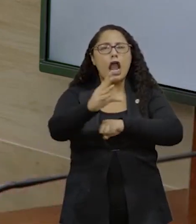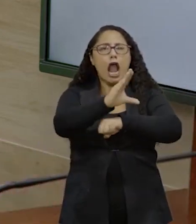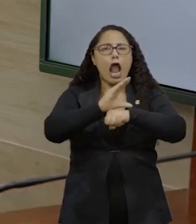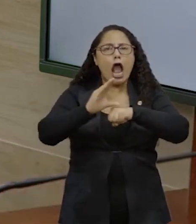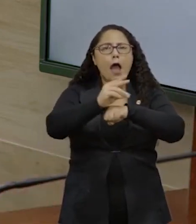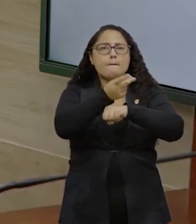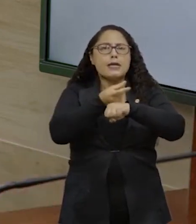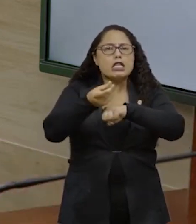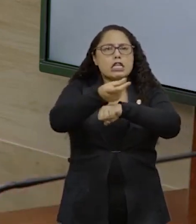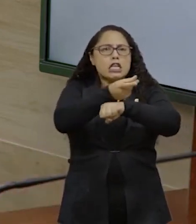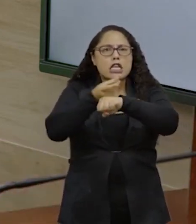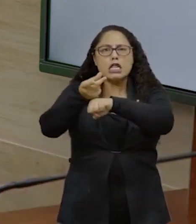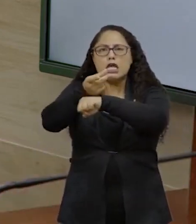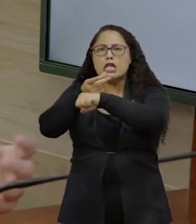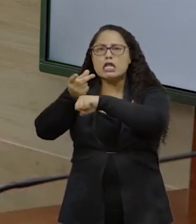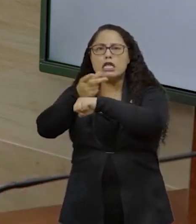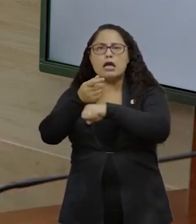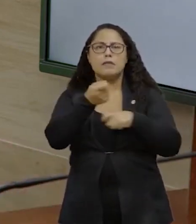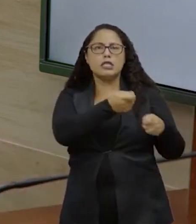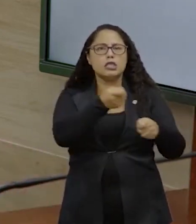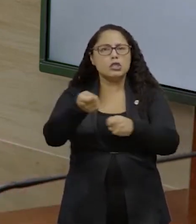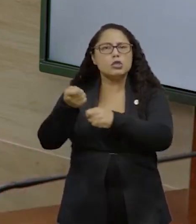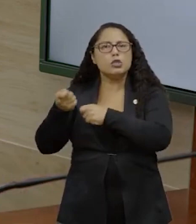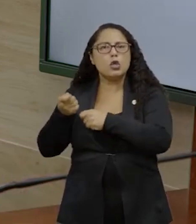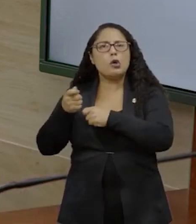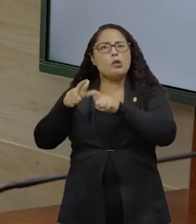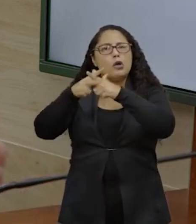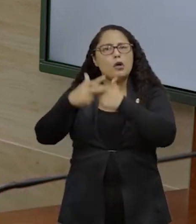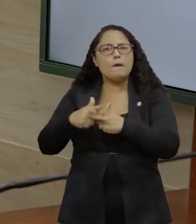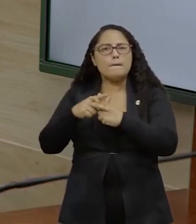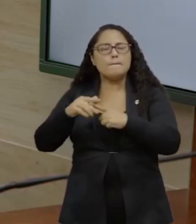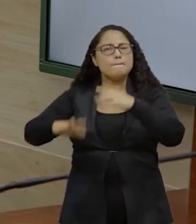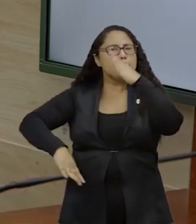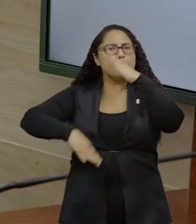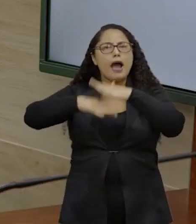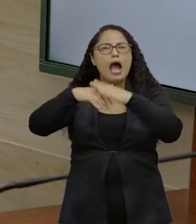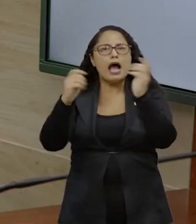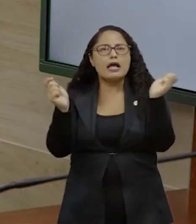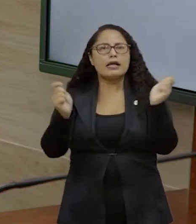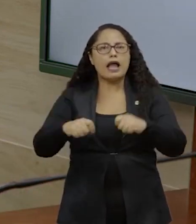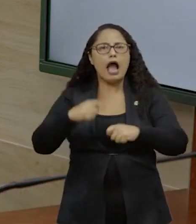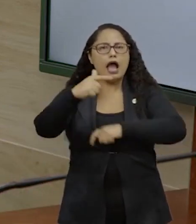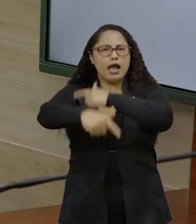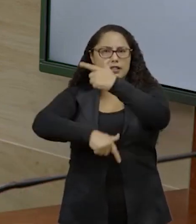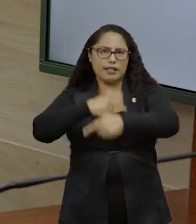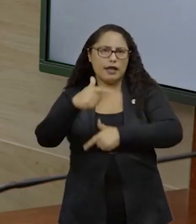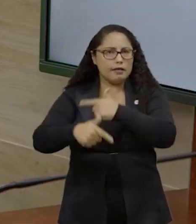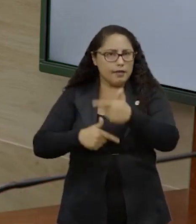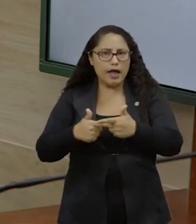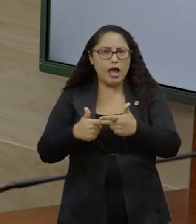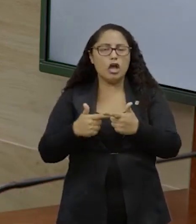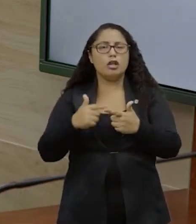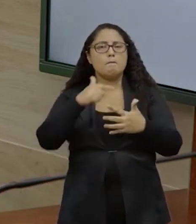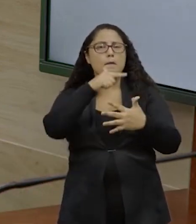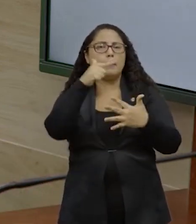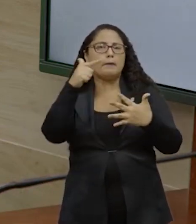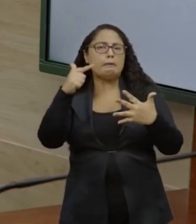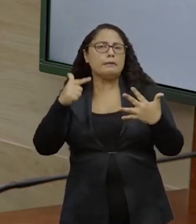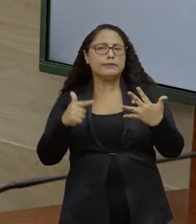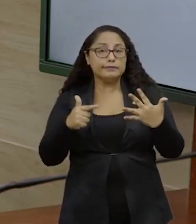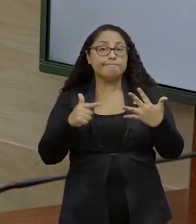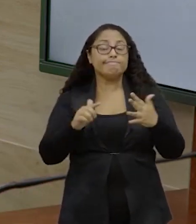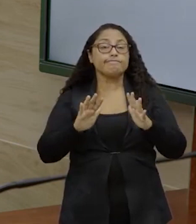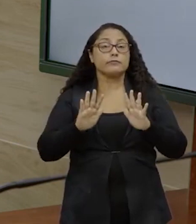a gente vai... as pessoas tentam, né, otimizar ao máximo possível os seus trabalhos, entre outras